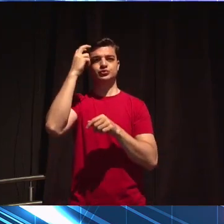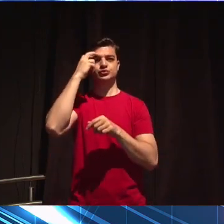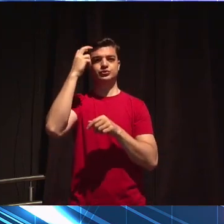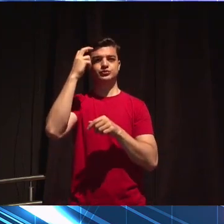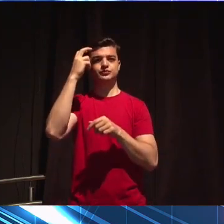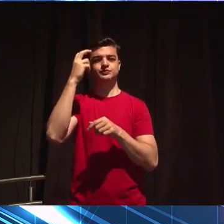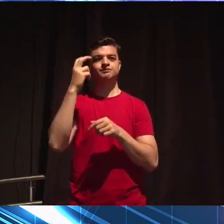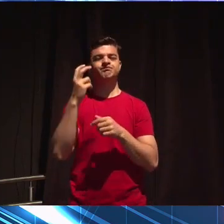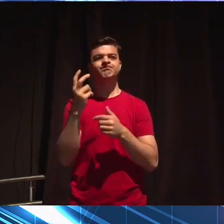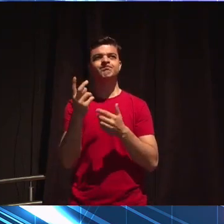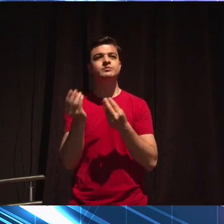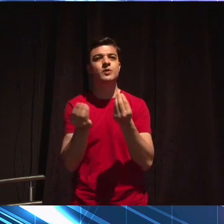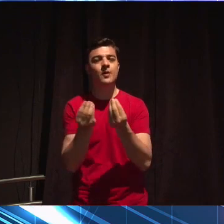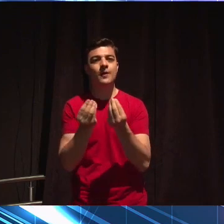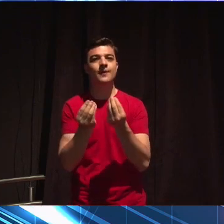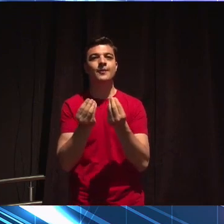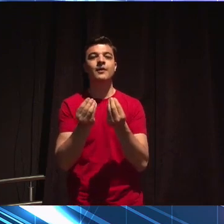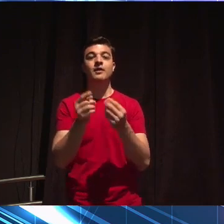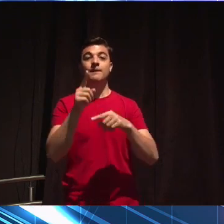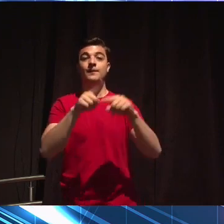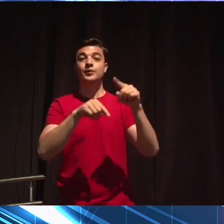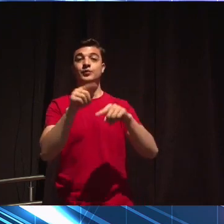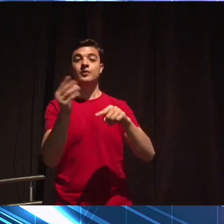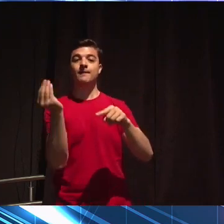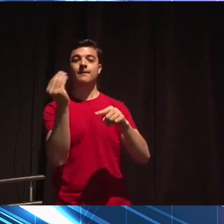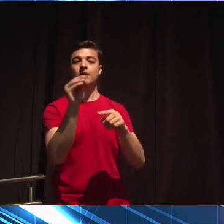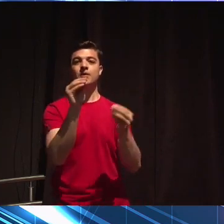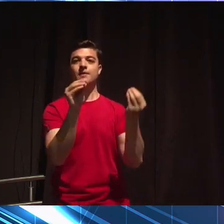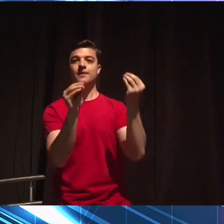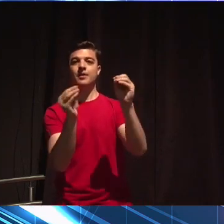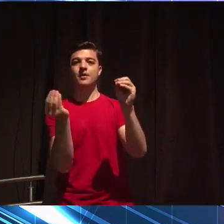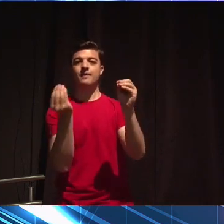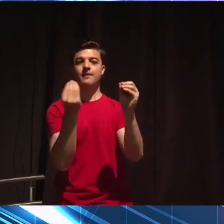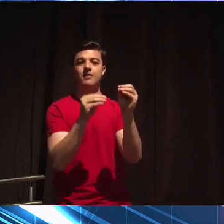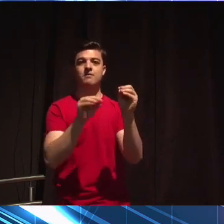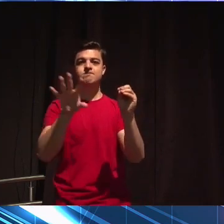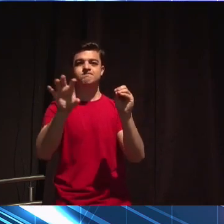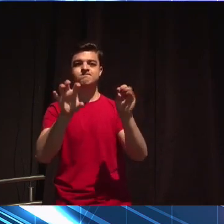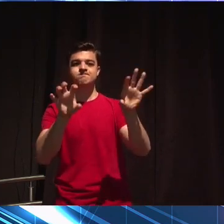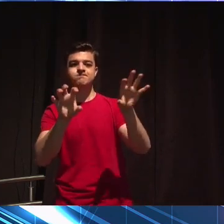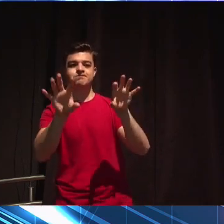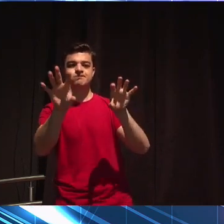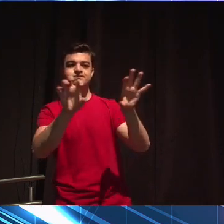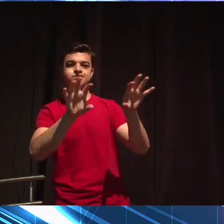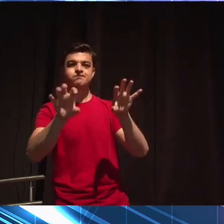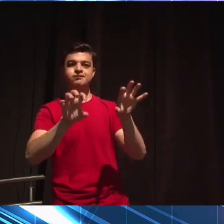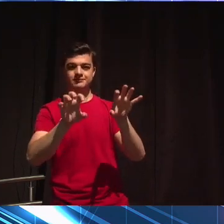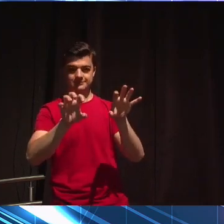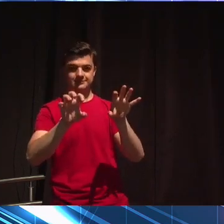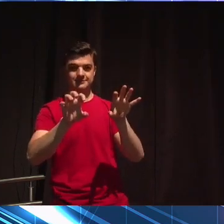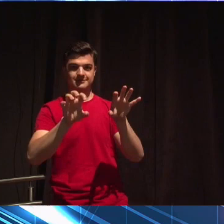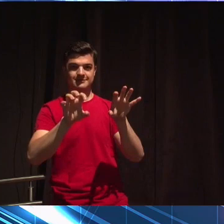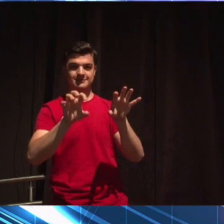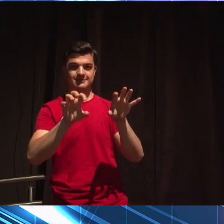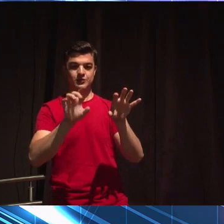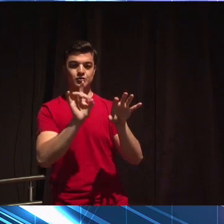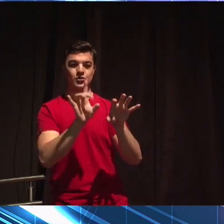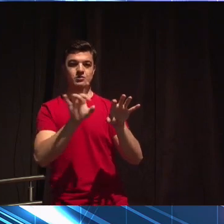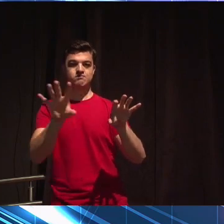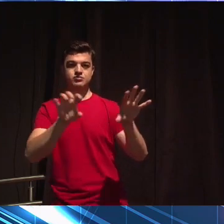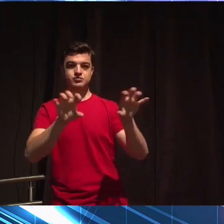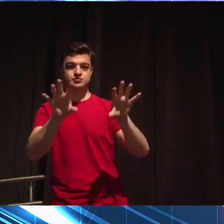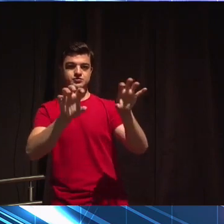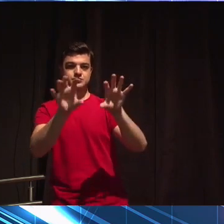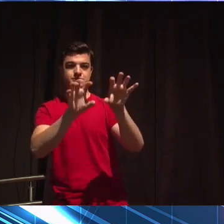adicionar sensores aos produtos. E todos os produtos, comecem a pensar nos produtos que começaram a mudar a experiência de vocês nos